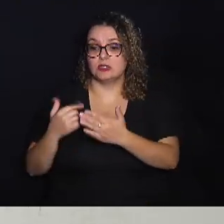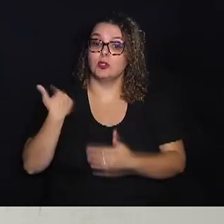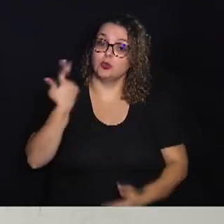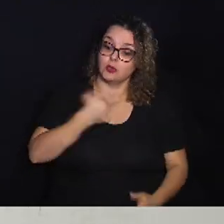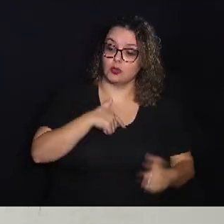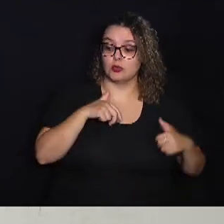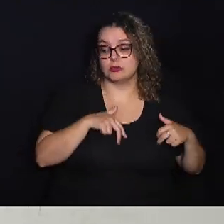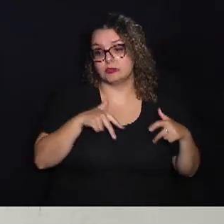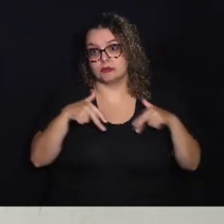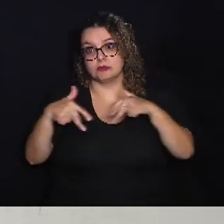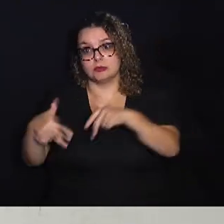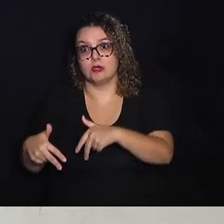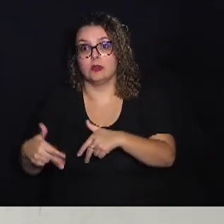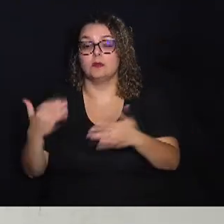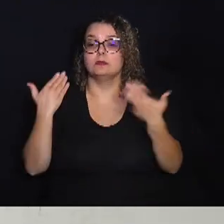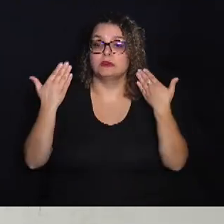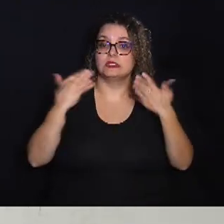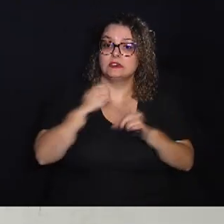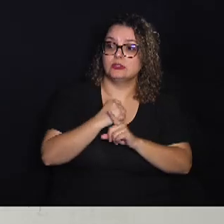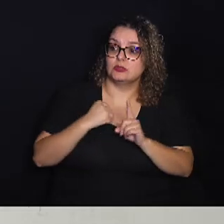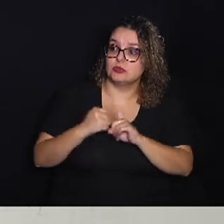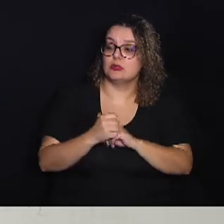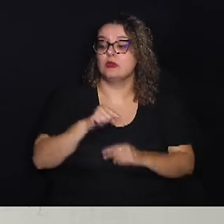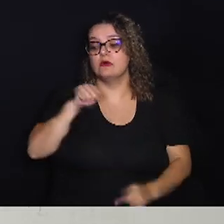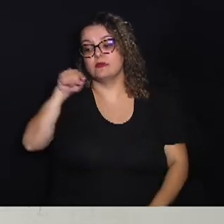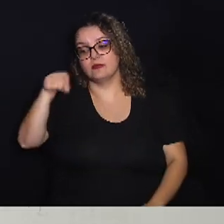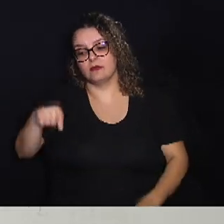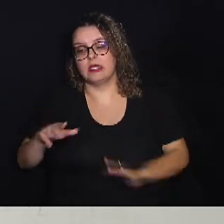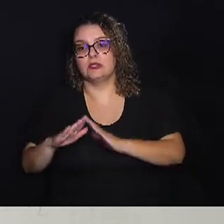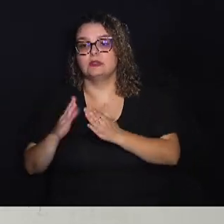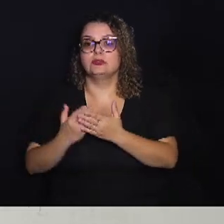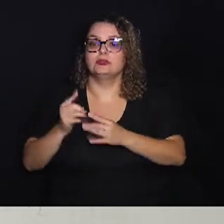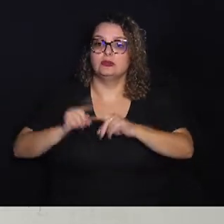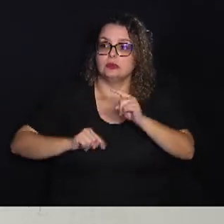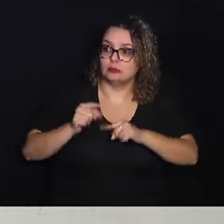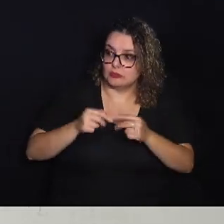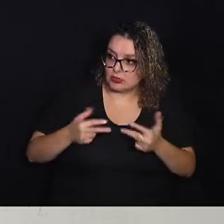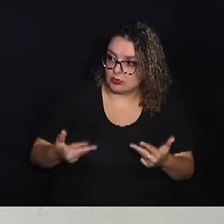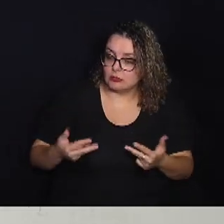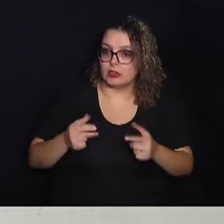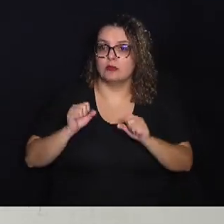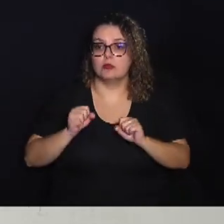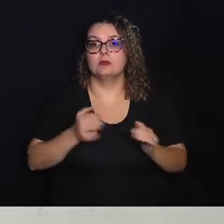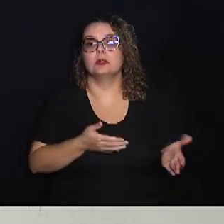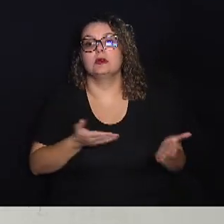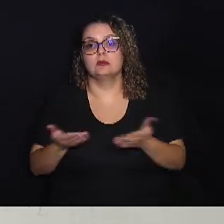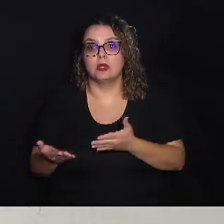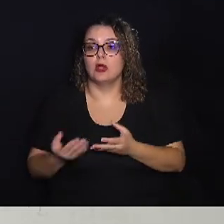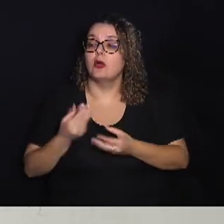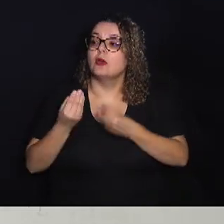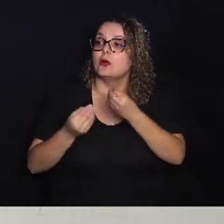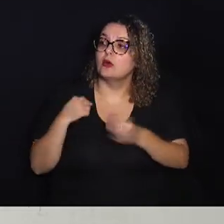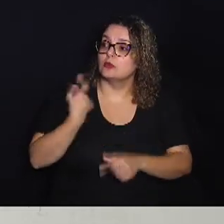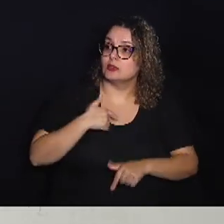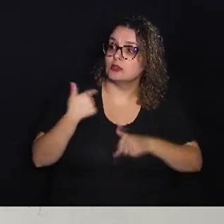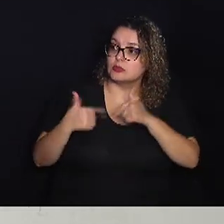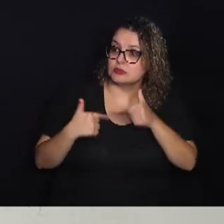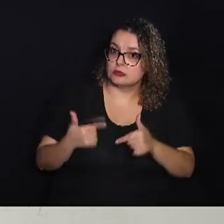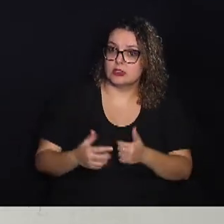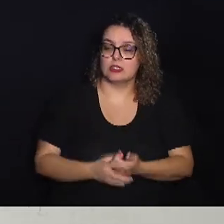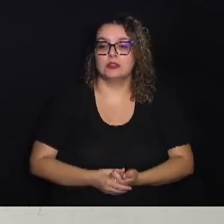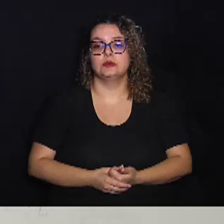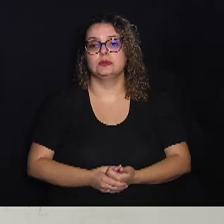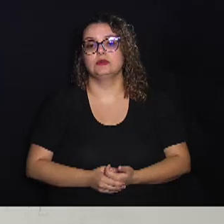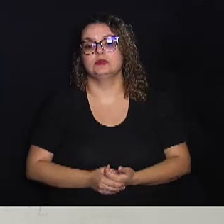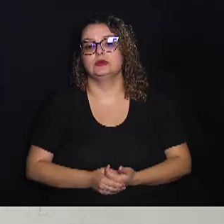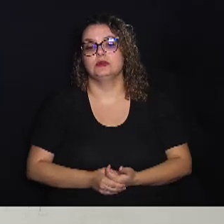A nossa dupla psicossocial vai na escola com um material para poder apresentar como é o nosso trabalho, né?